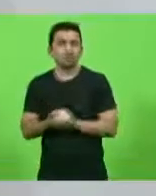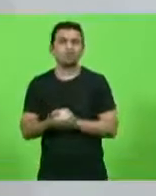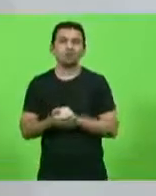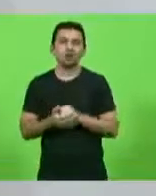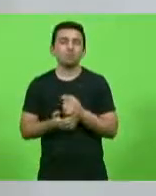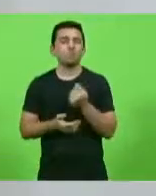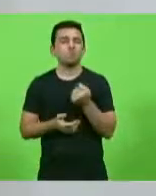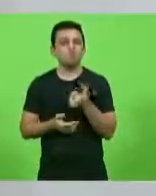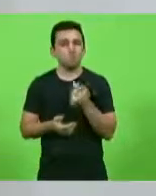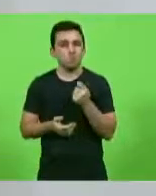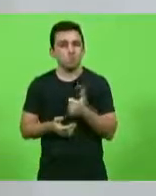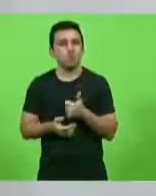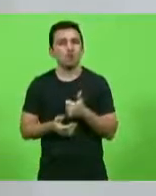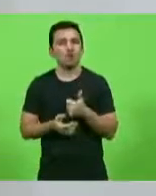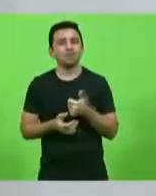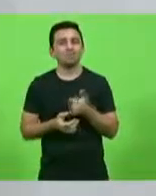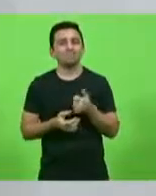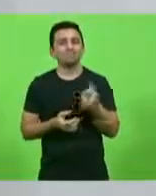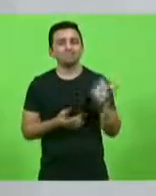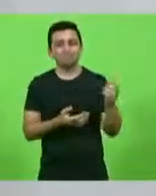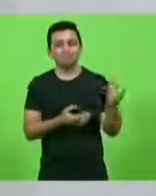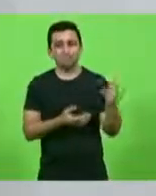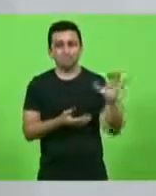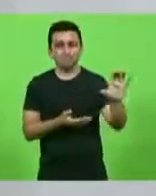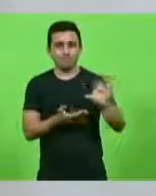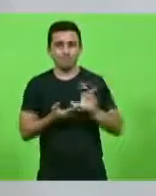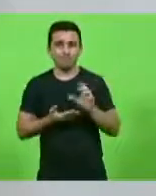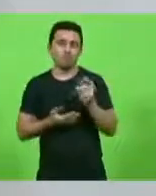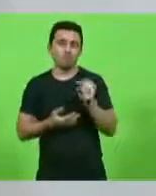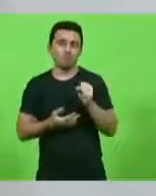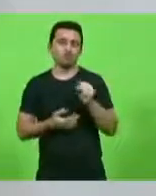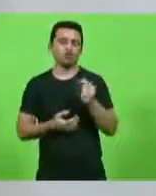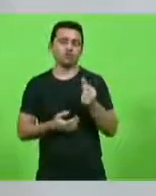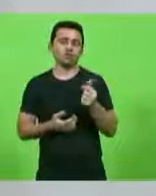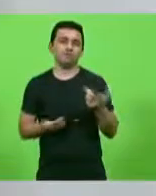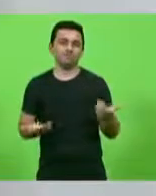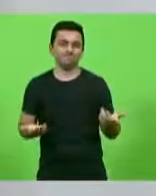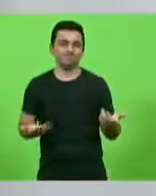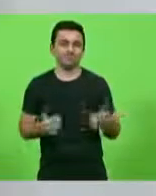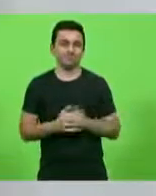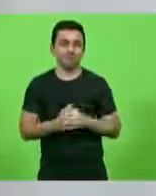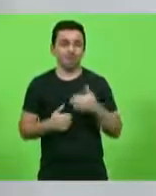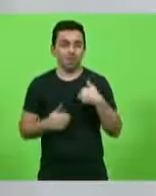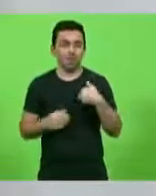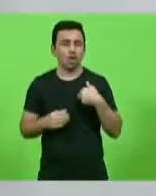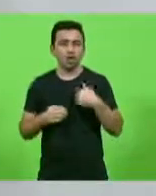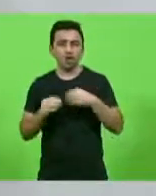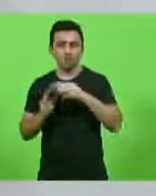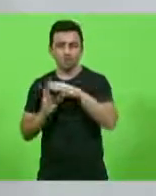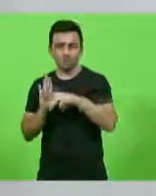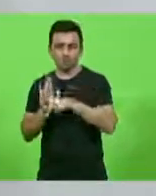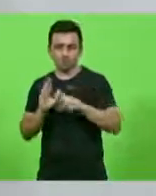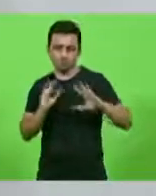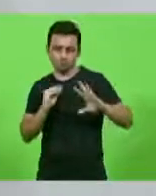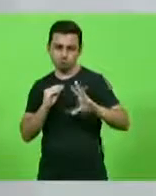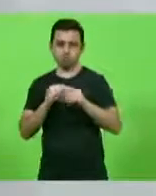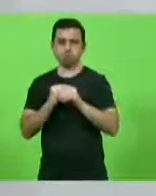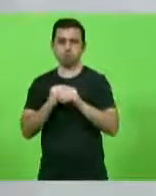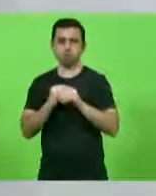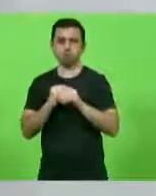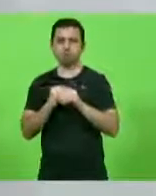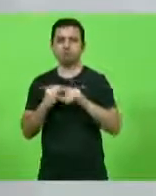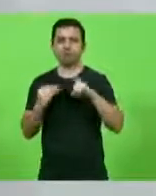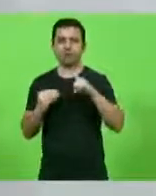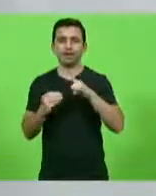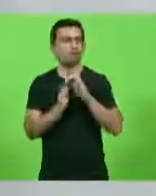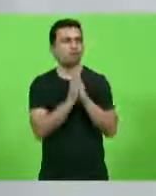poucas receberam. Então, eu fiz algumas emendas na medida provisória e que eu peço a vênia, peço o apoio